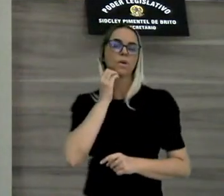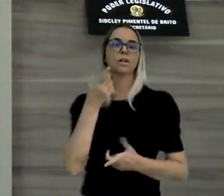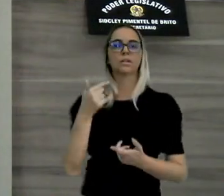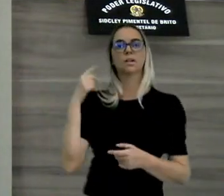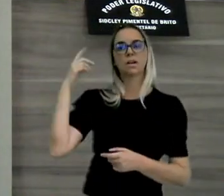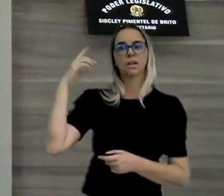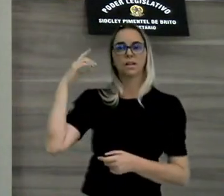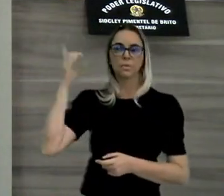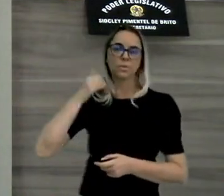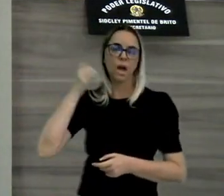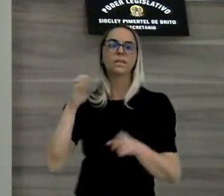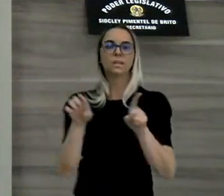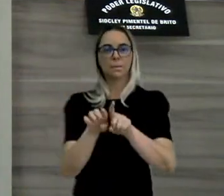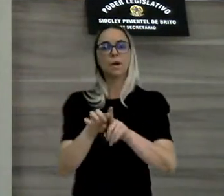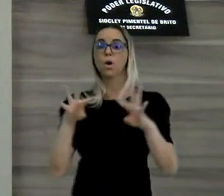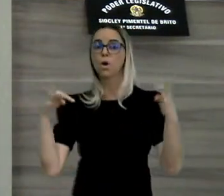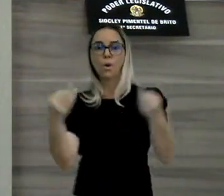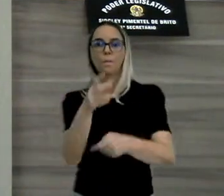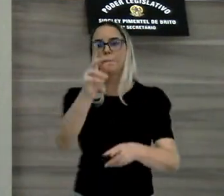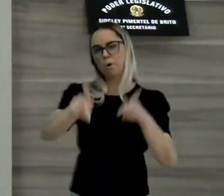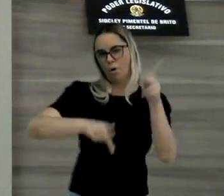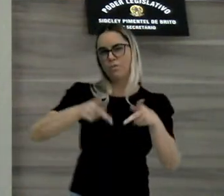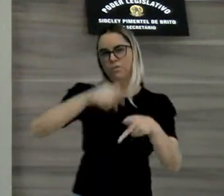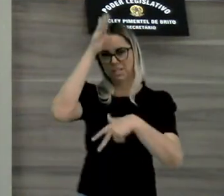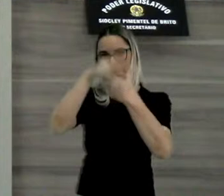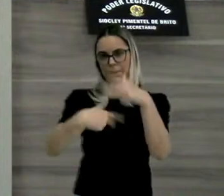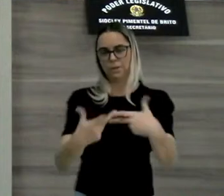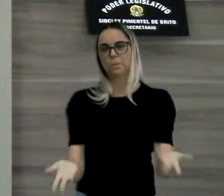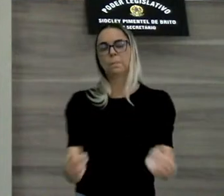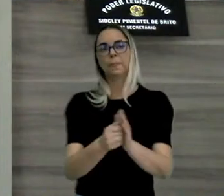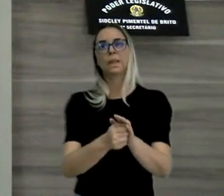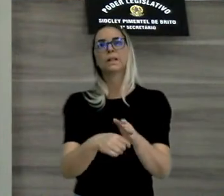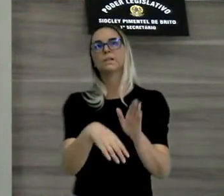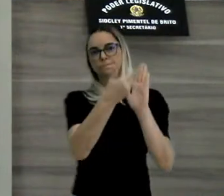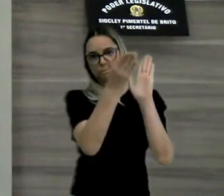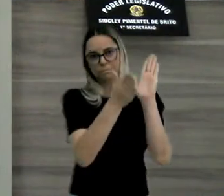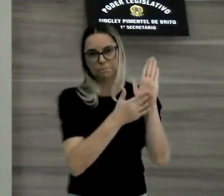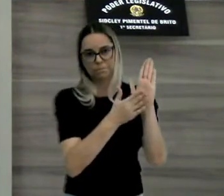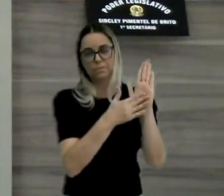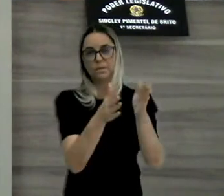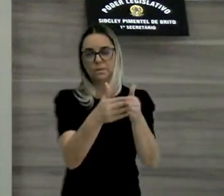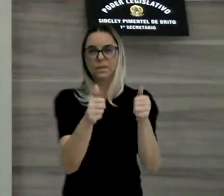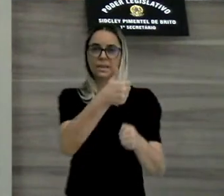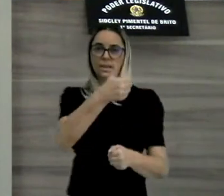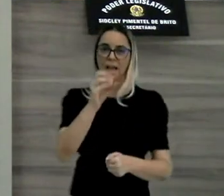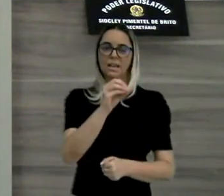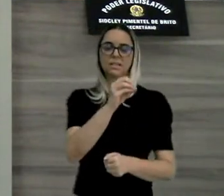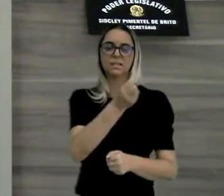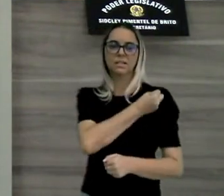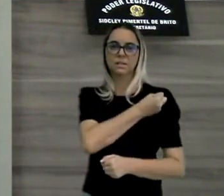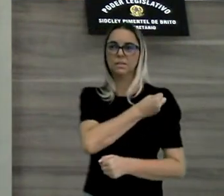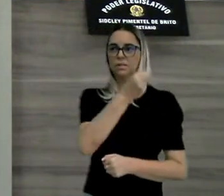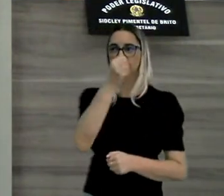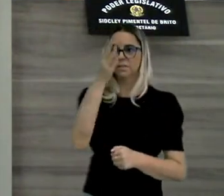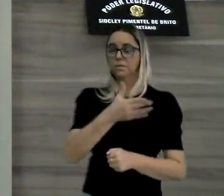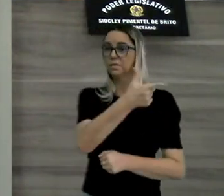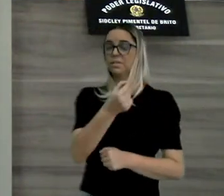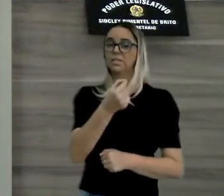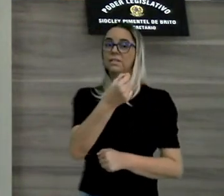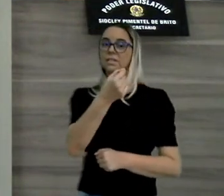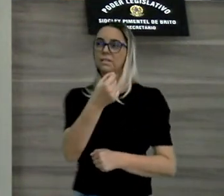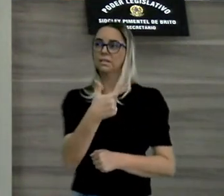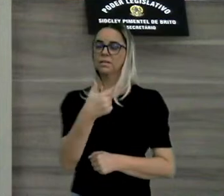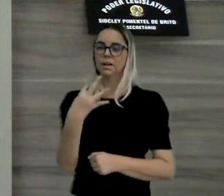população sentens em geral requerimento número 10/24 de autoria do vereador Júnior do sindicato